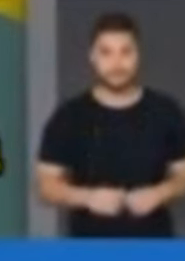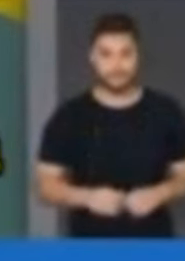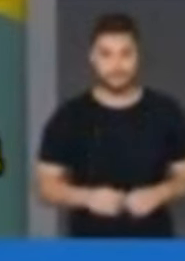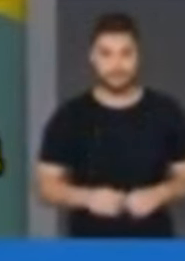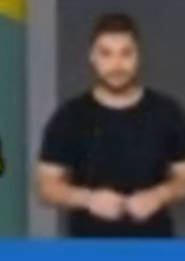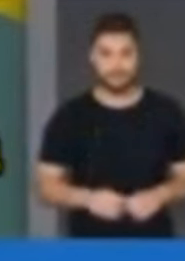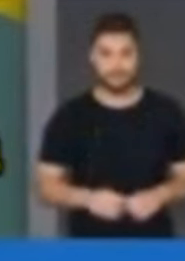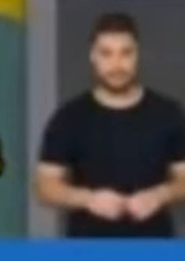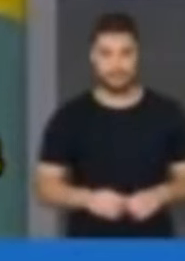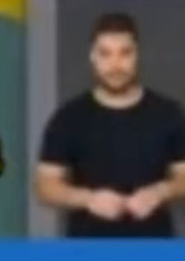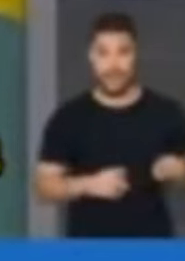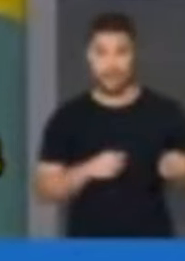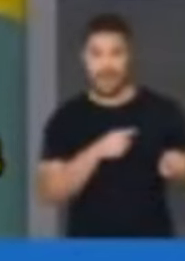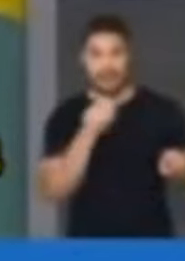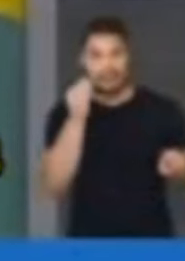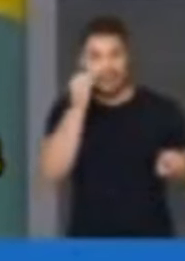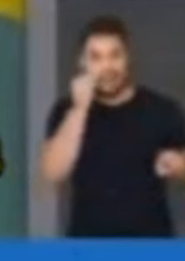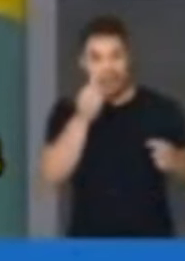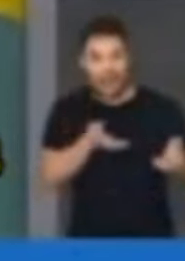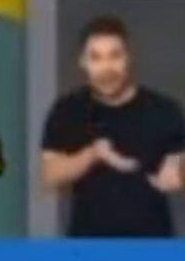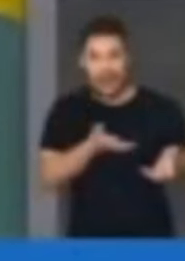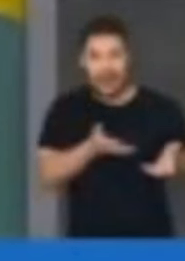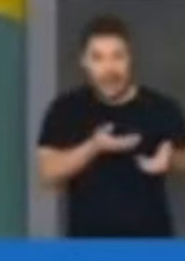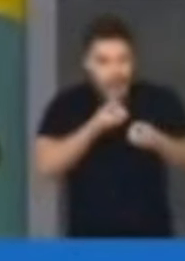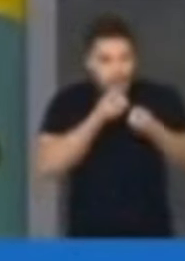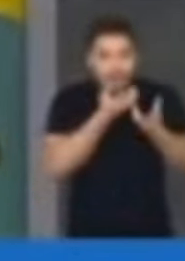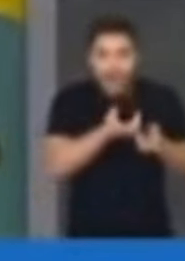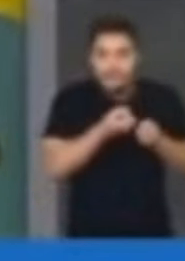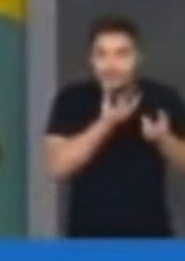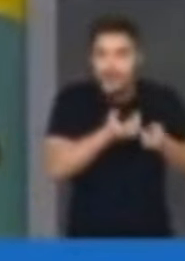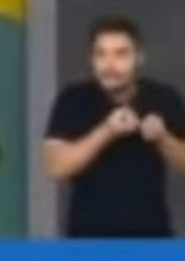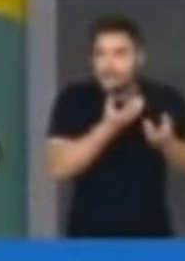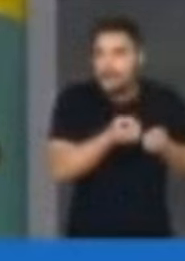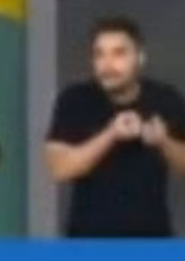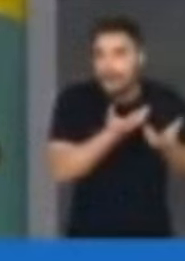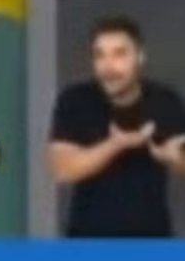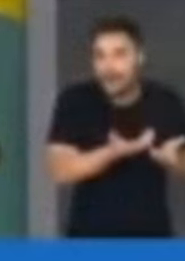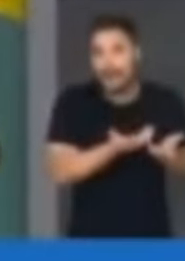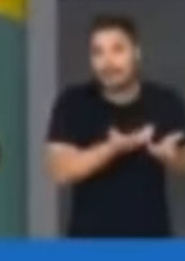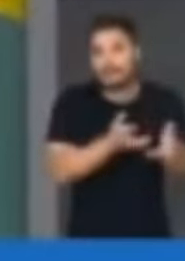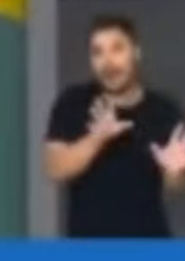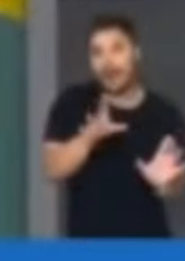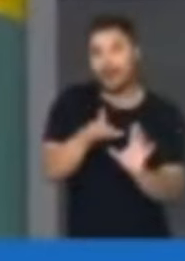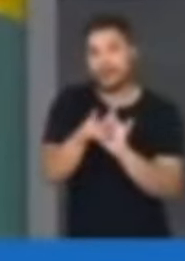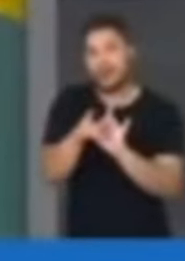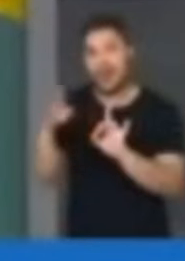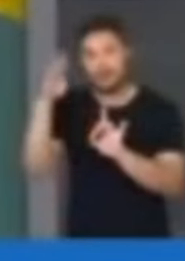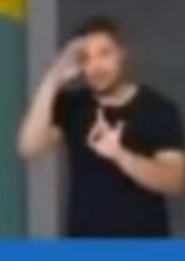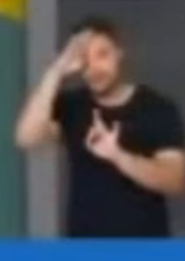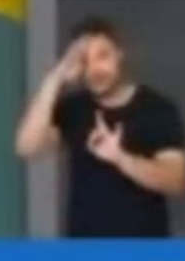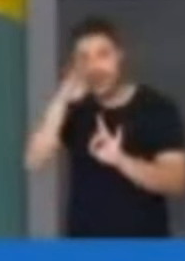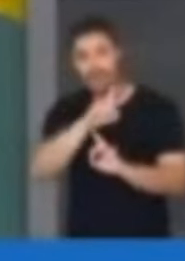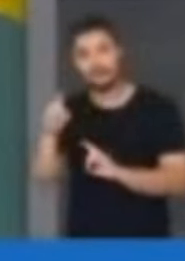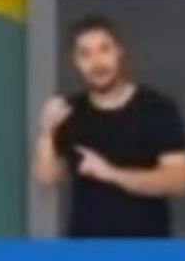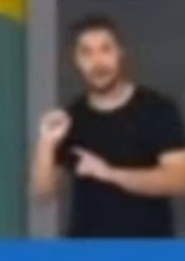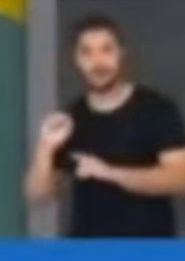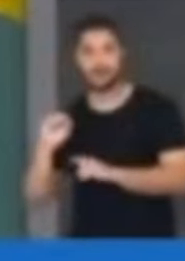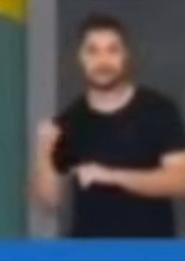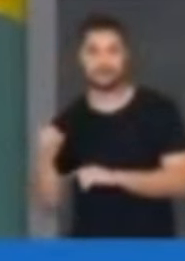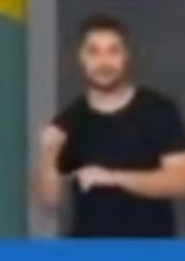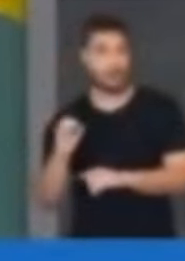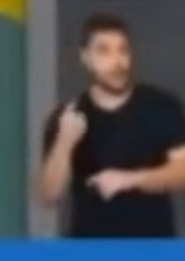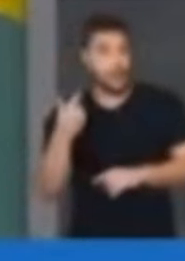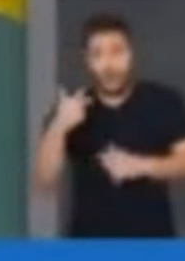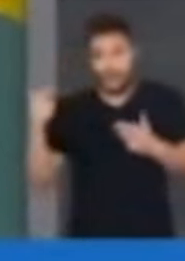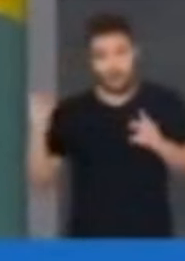Para ver se ele consegue fazer uma delação fantasiosa, desesperado, para vincular Bolsonaro a 8 de janeiro, ou seja lá o que for.